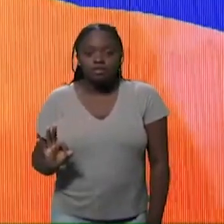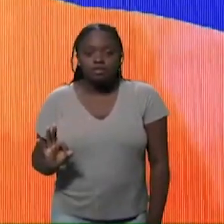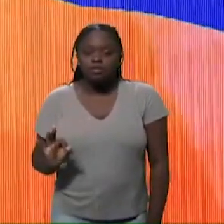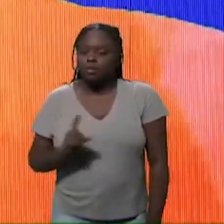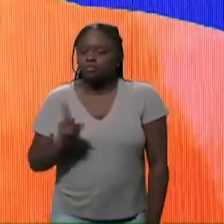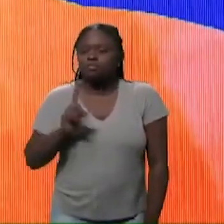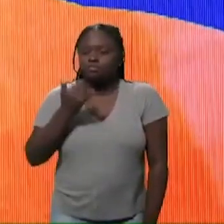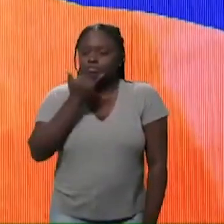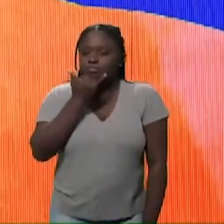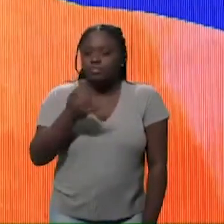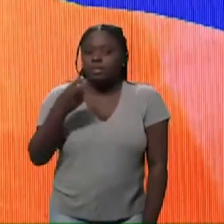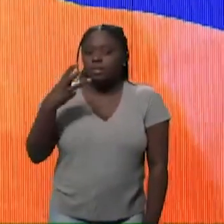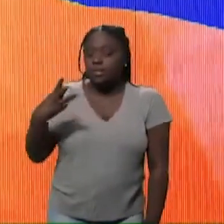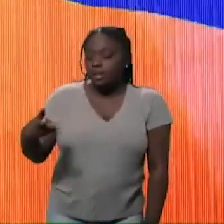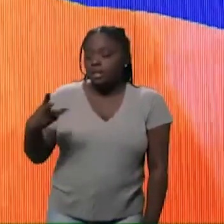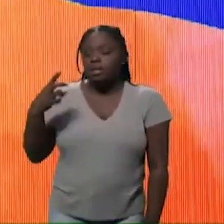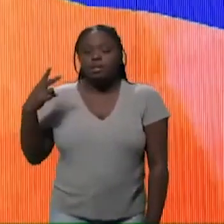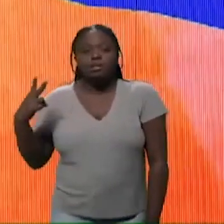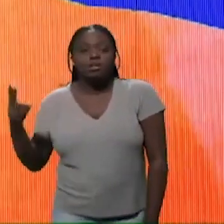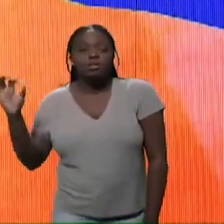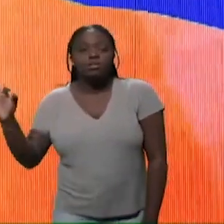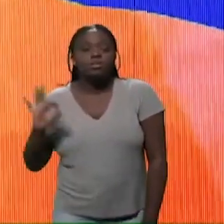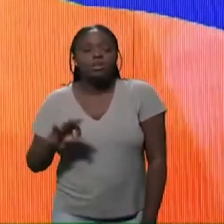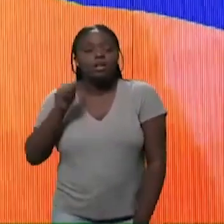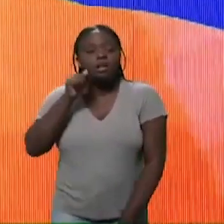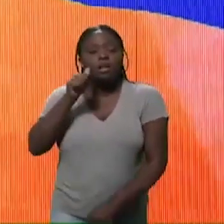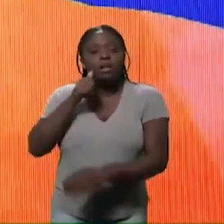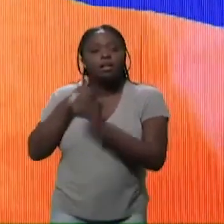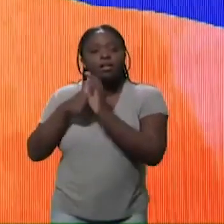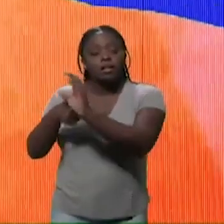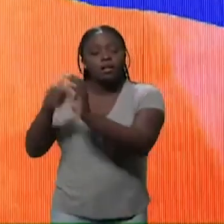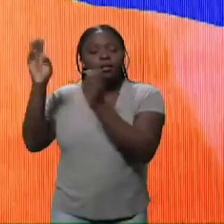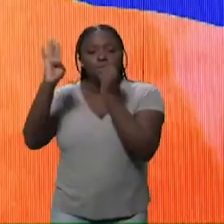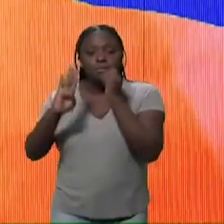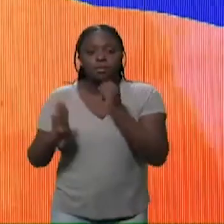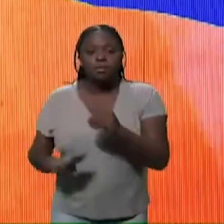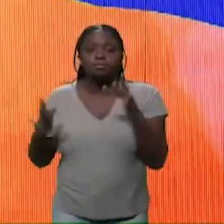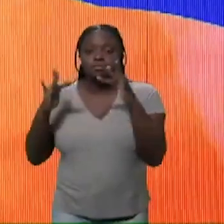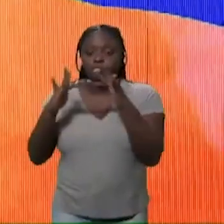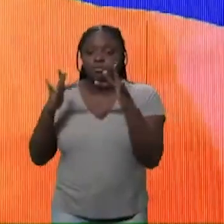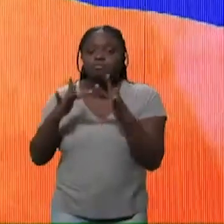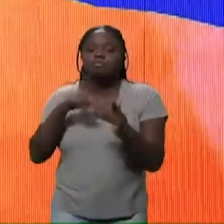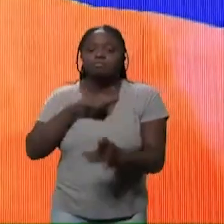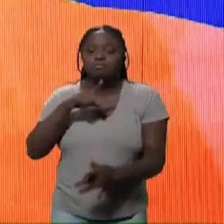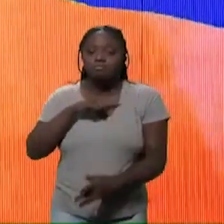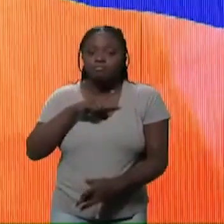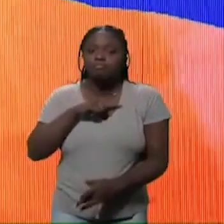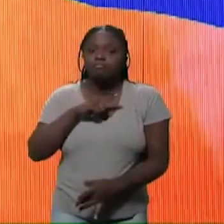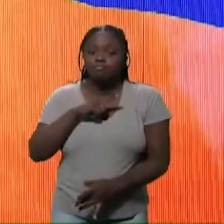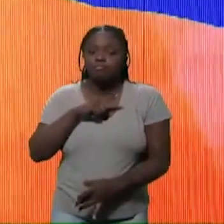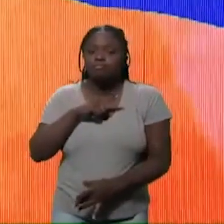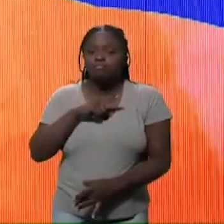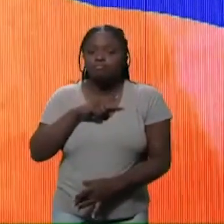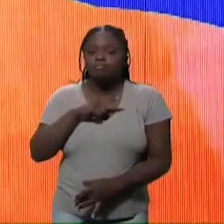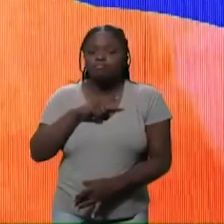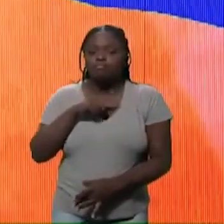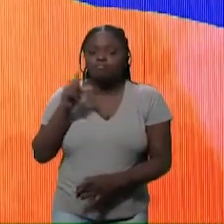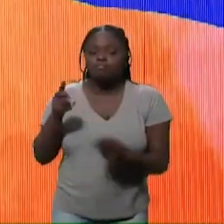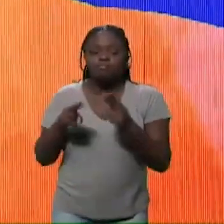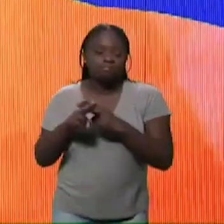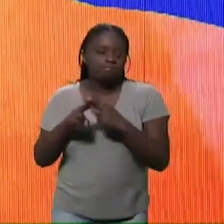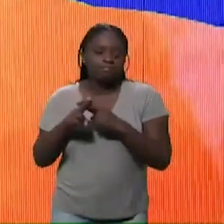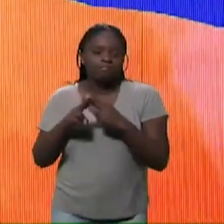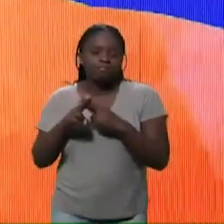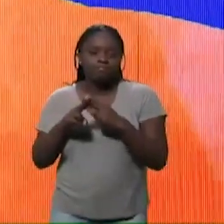Desculpa, 32% das mulheres evangélicas brasileiras tem contato regular, um terço, com